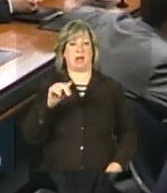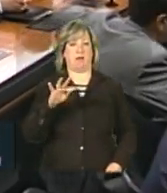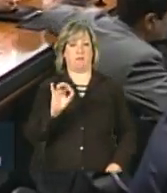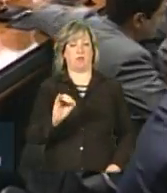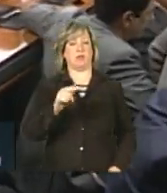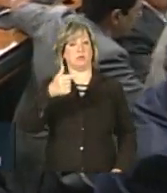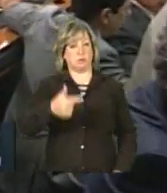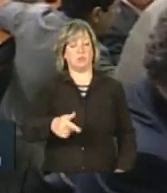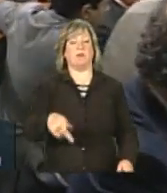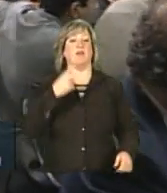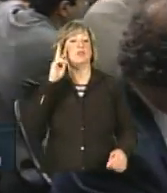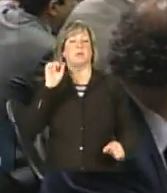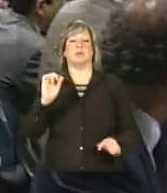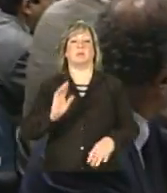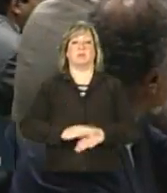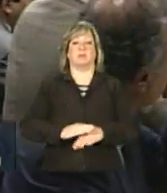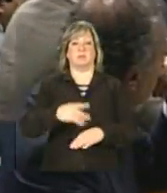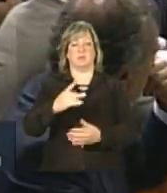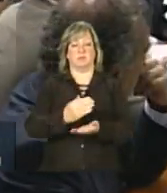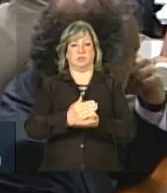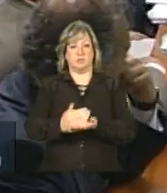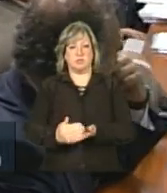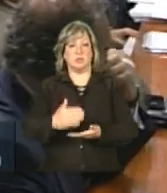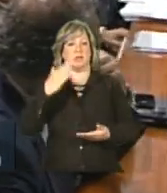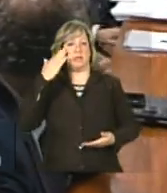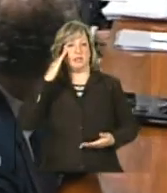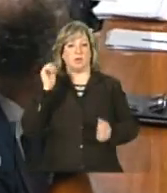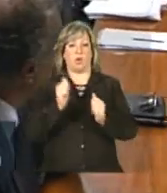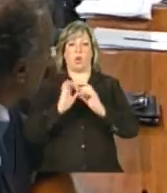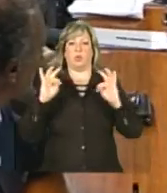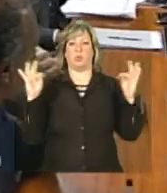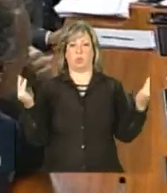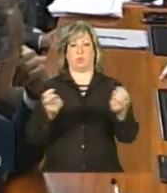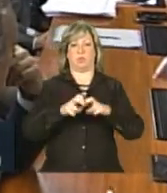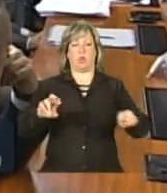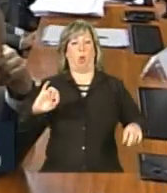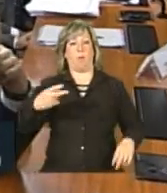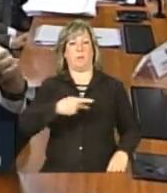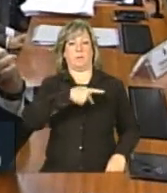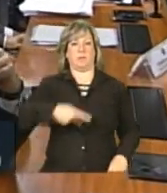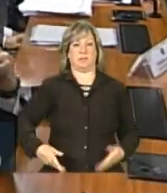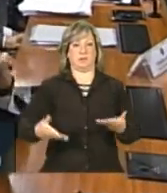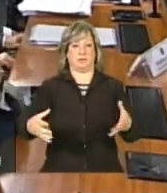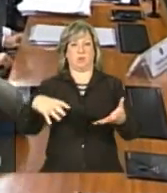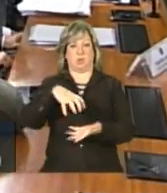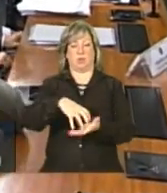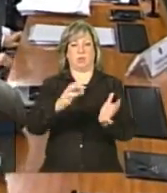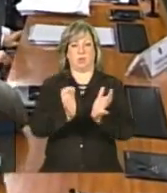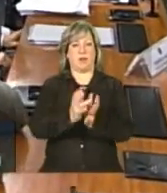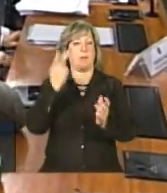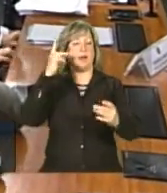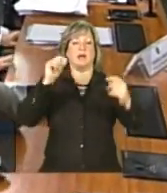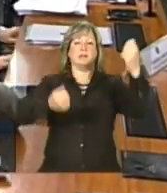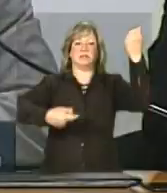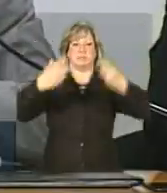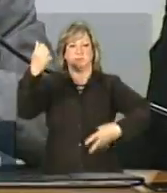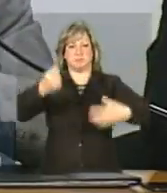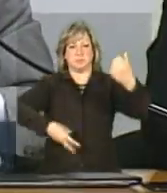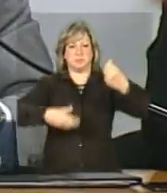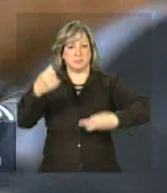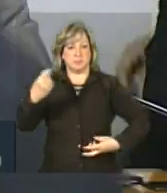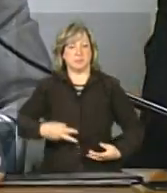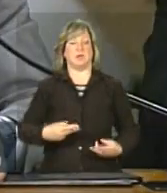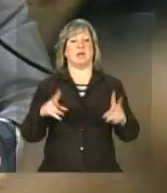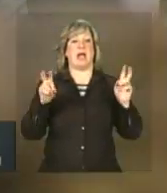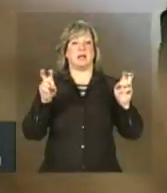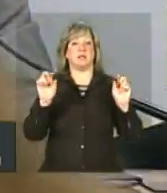sua iniciativa, mediante entendimentos com a mesa ou a presidência da comissão, respectivamente para expor assunto de